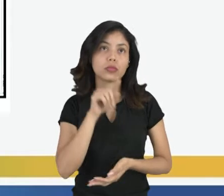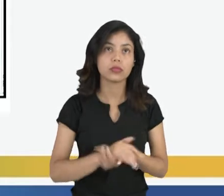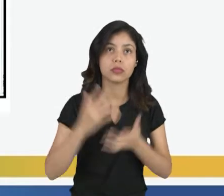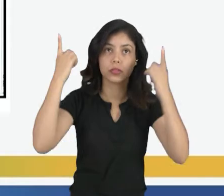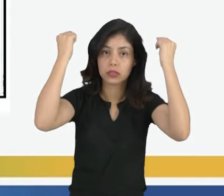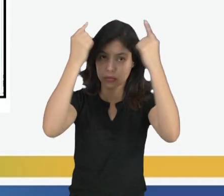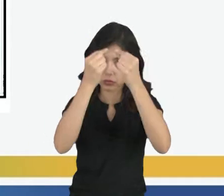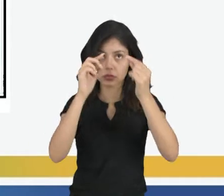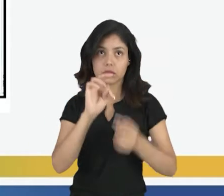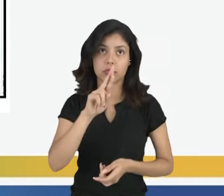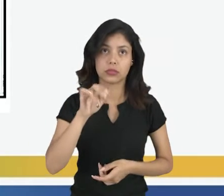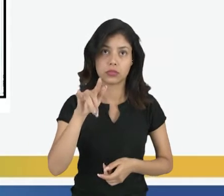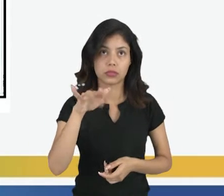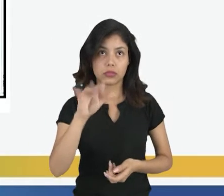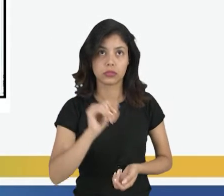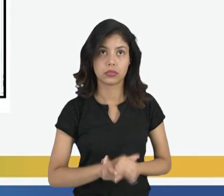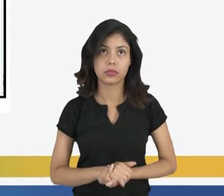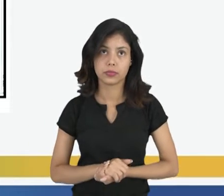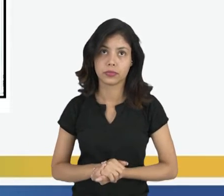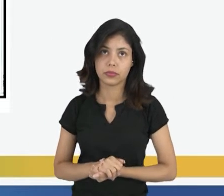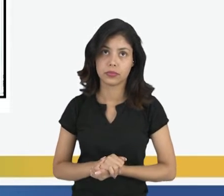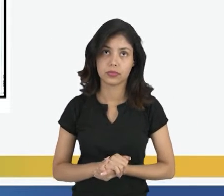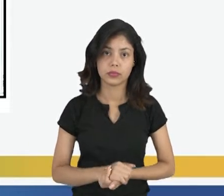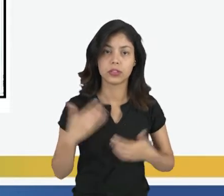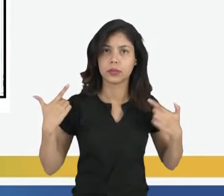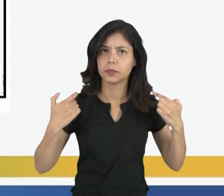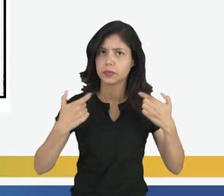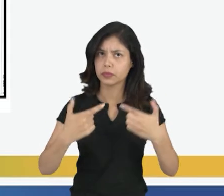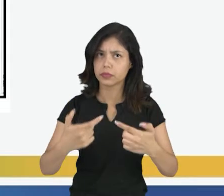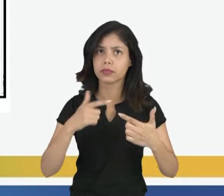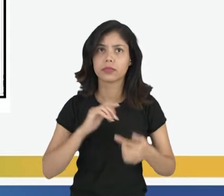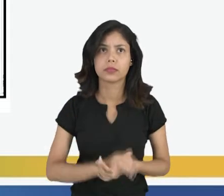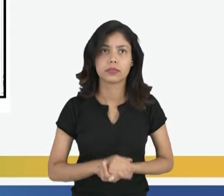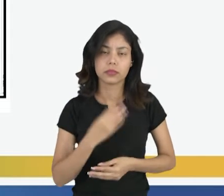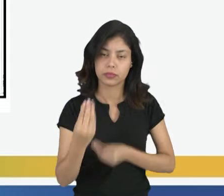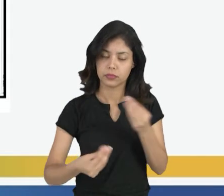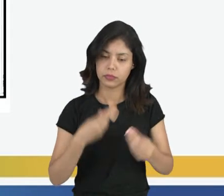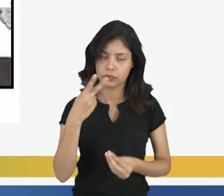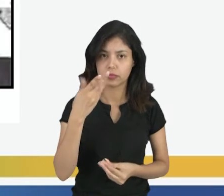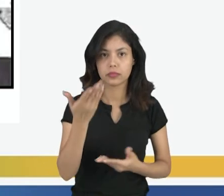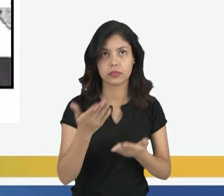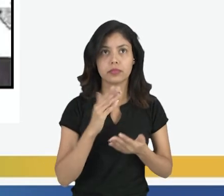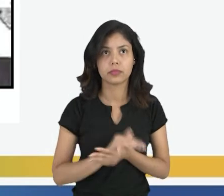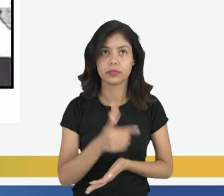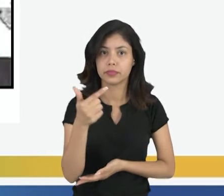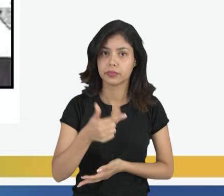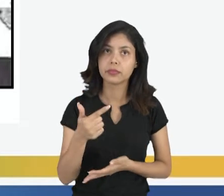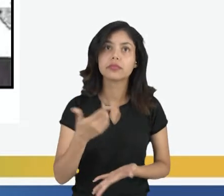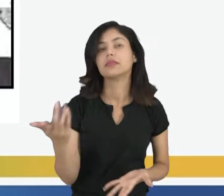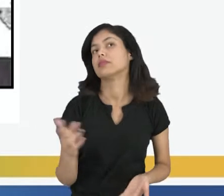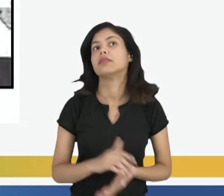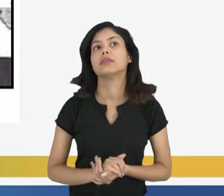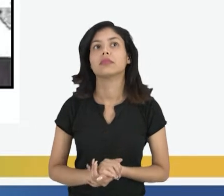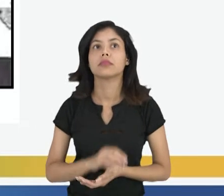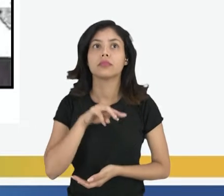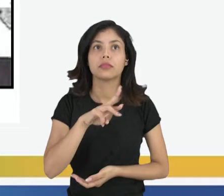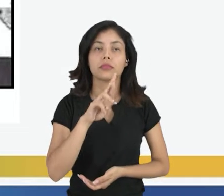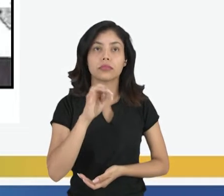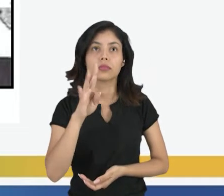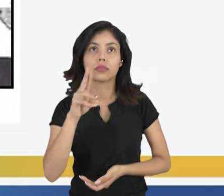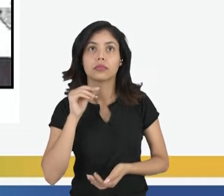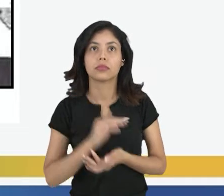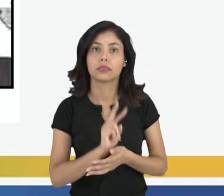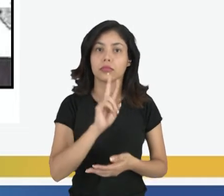Unidos aí na Grécia, né, na Turquia, nessas guerras, né, como eu falei para vocês, secundárias. O macartismo, né,